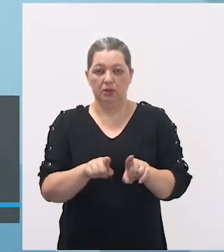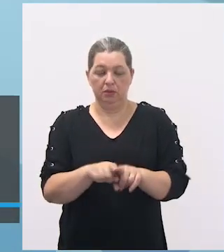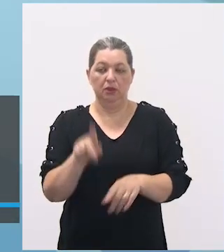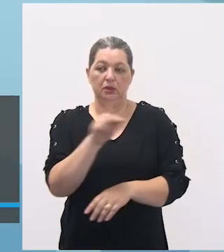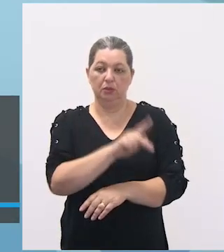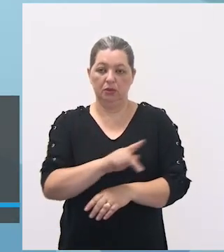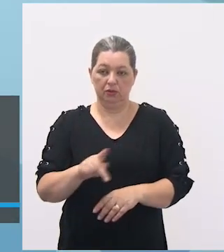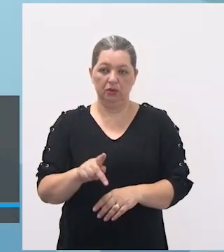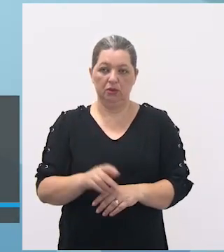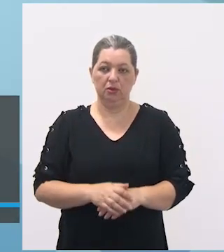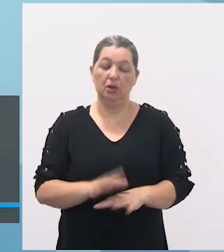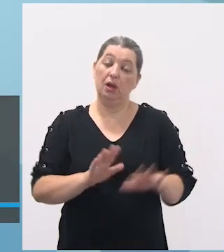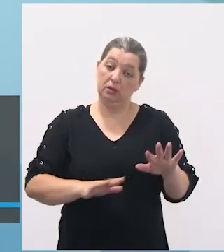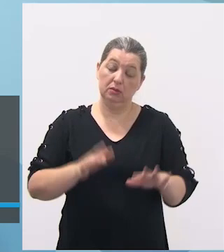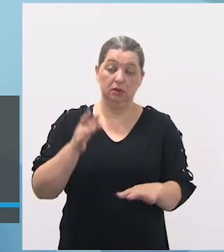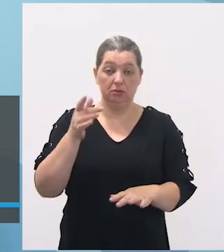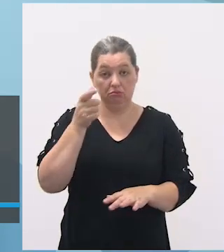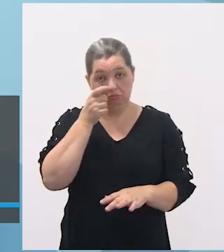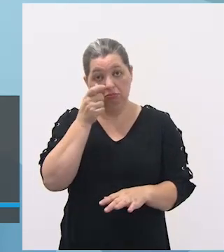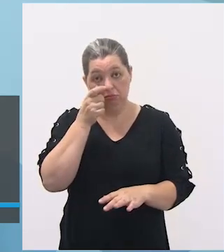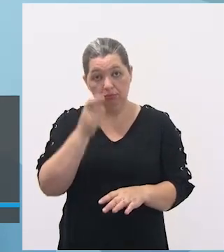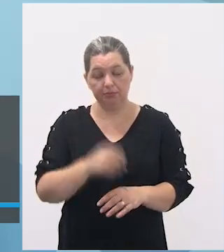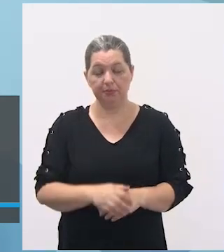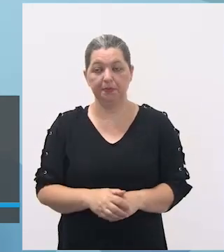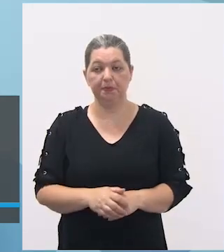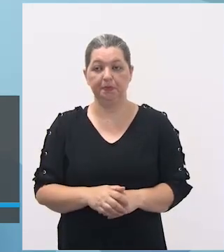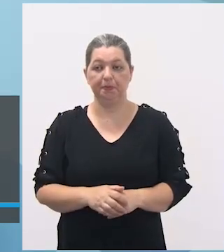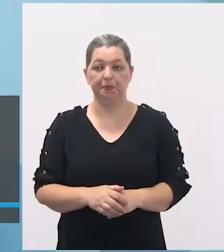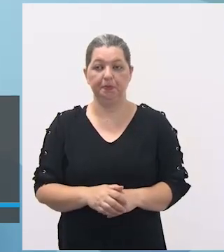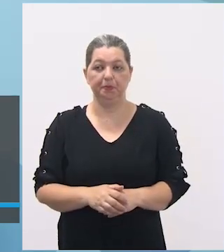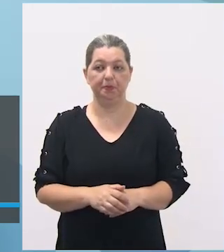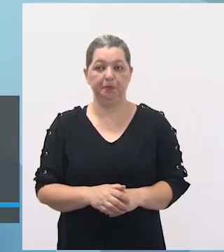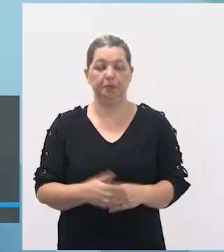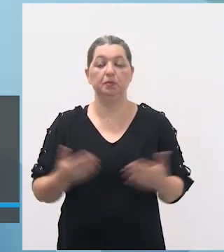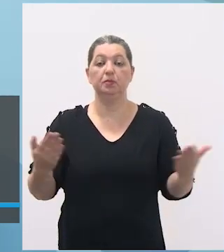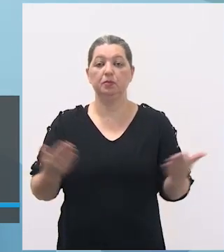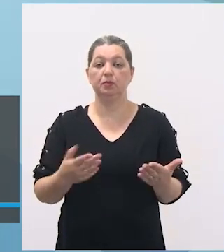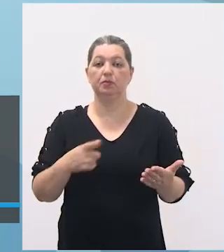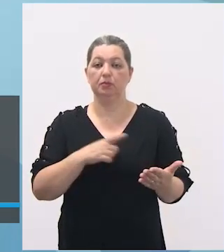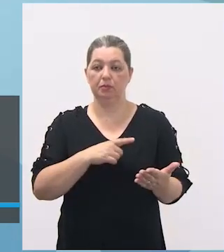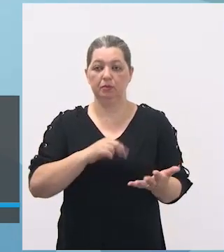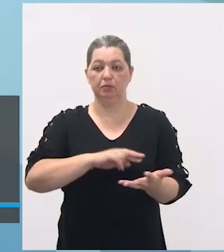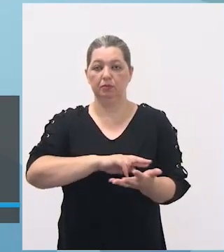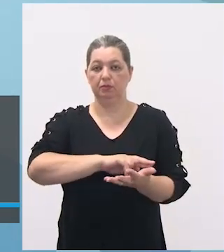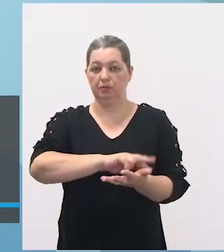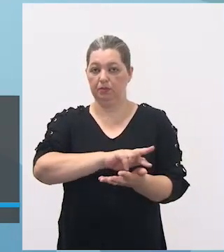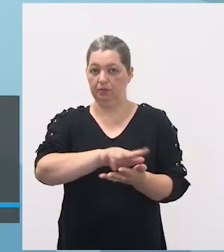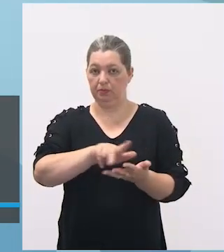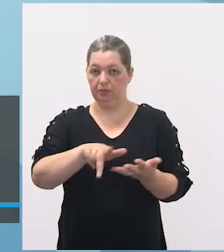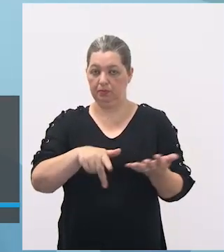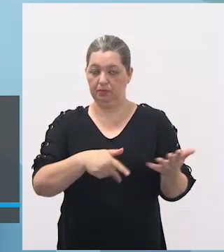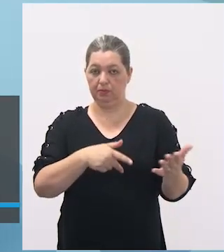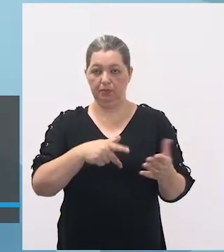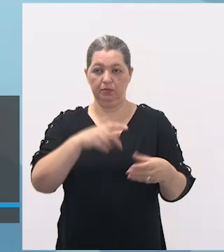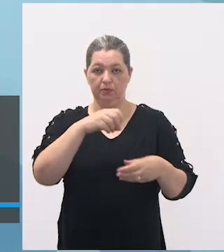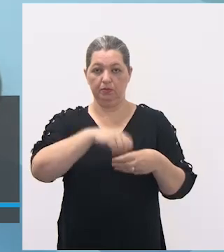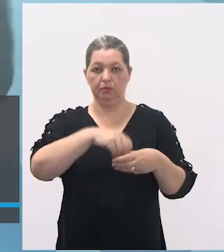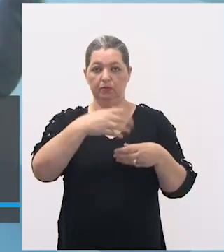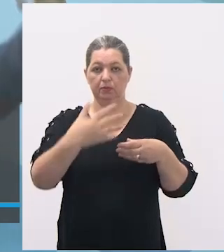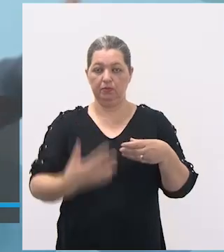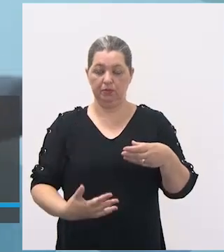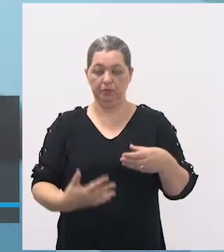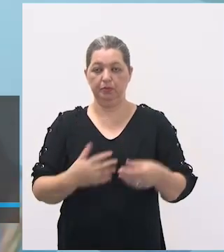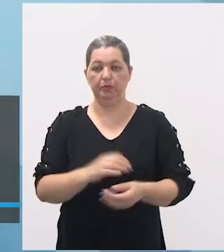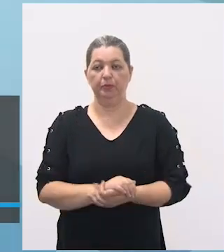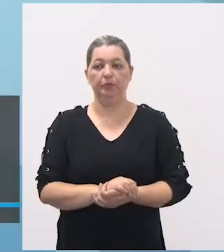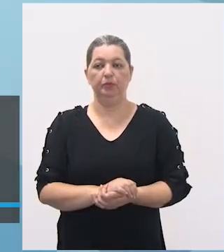que talvez estejam nos assistindo. Hoje nós temos bastante conteúdo para cobrir, mas eu